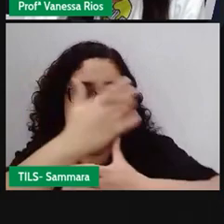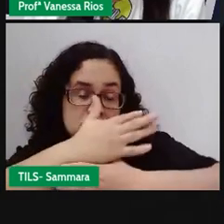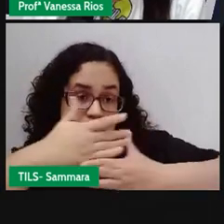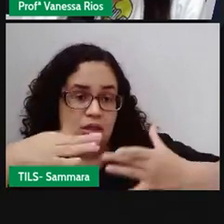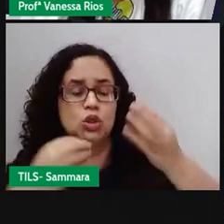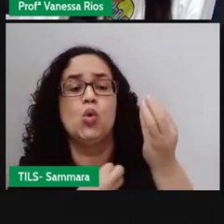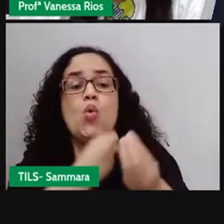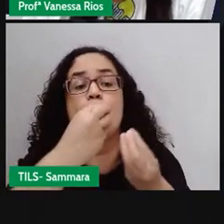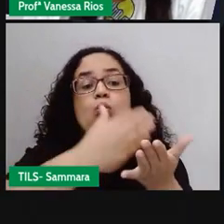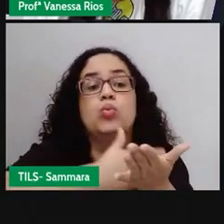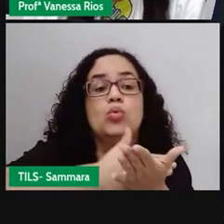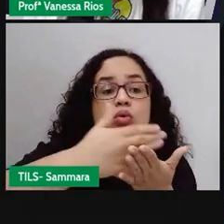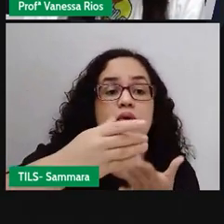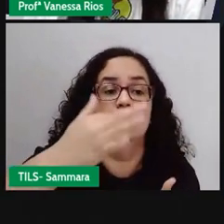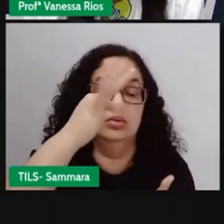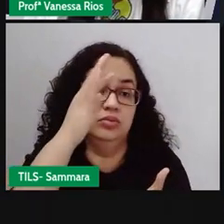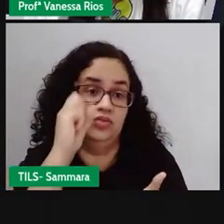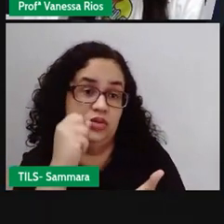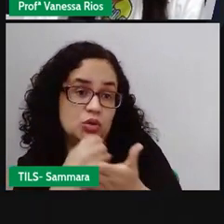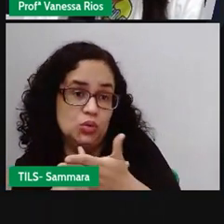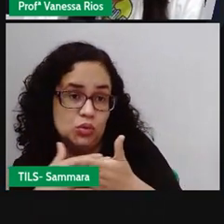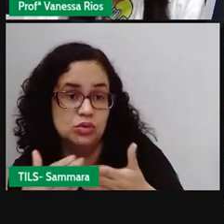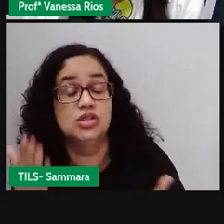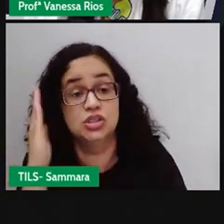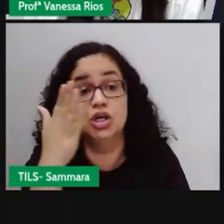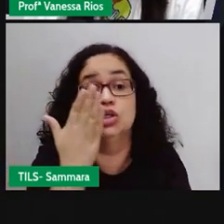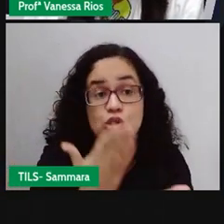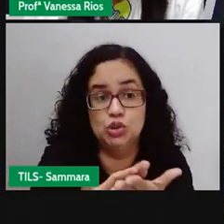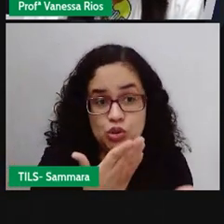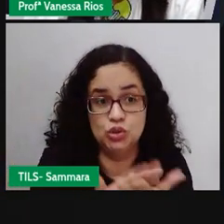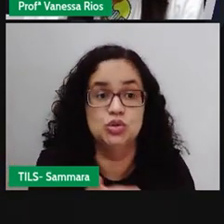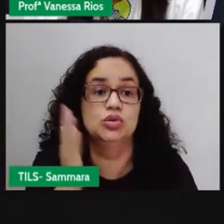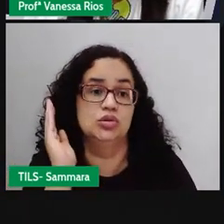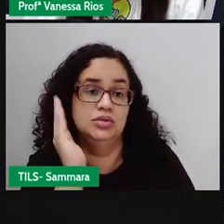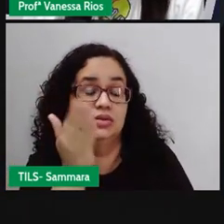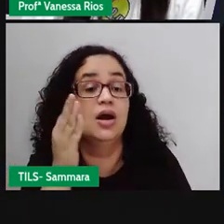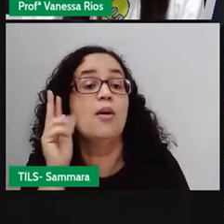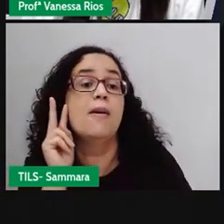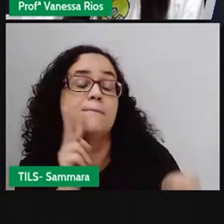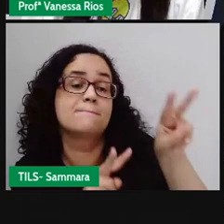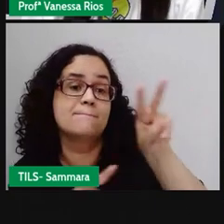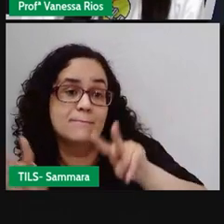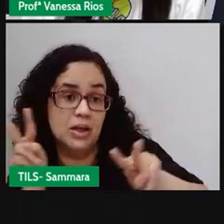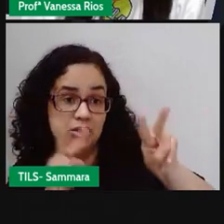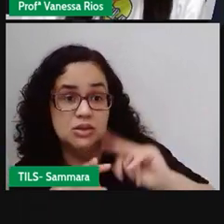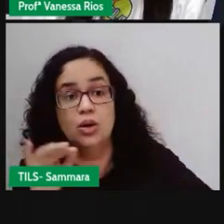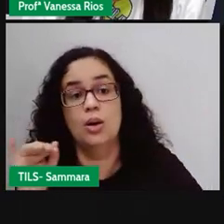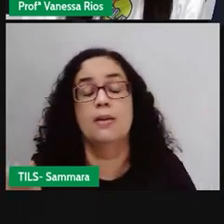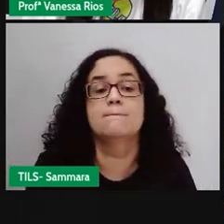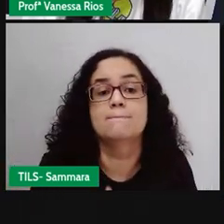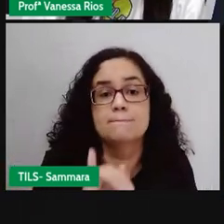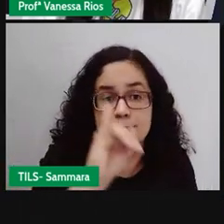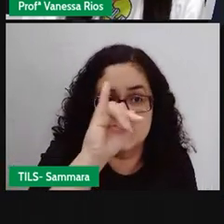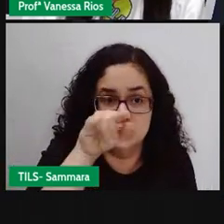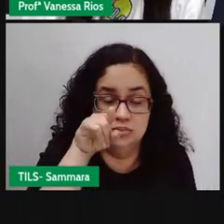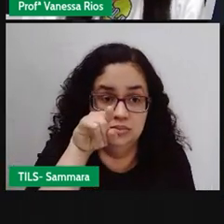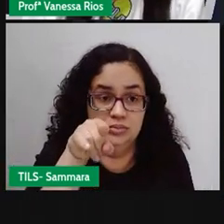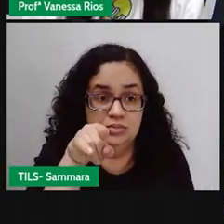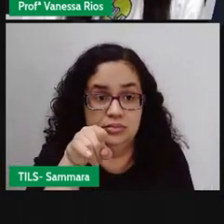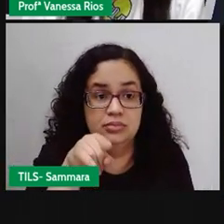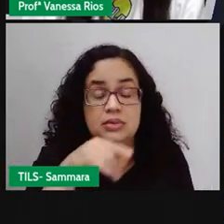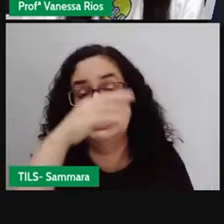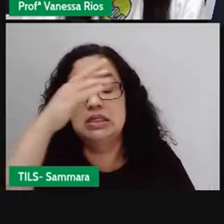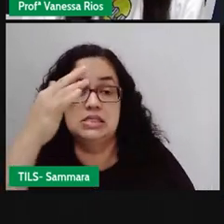né? Como Feira se formou, a gente já estudou sobre isso e observa a importância que o tropeiro teve para